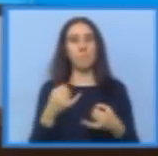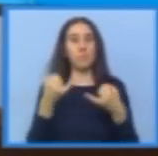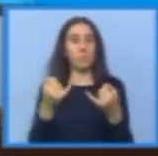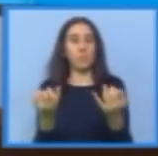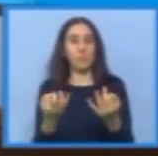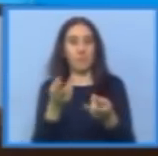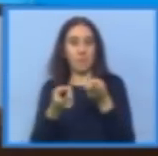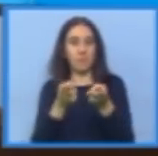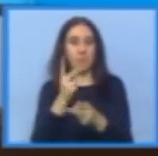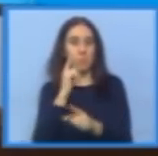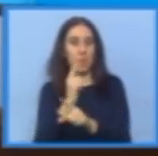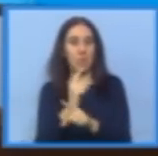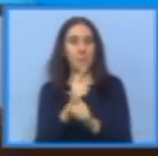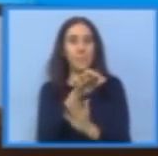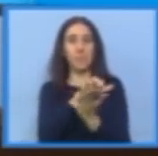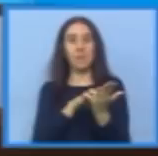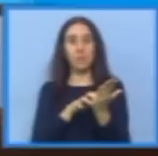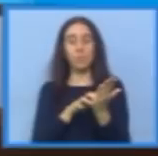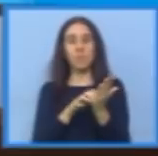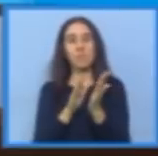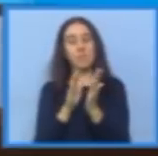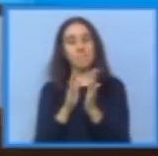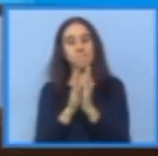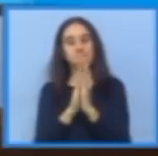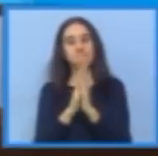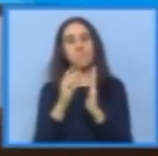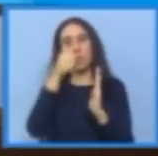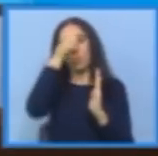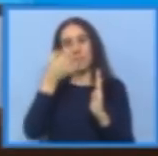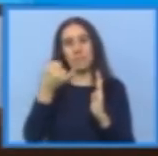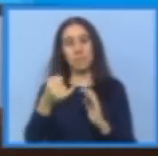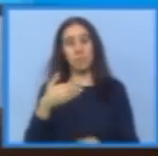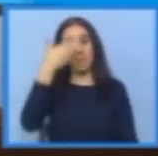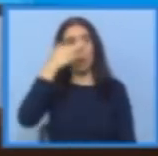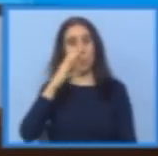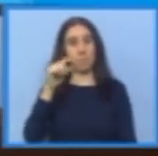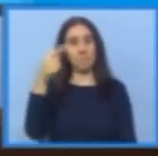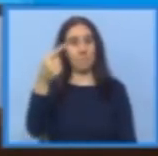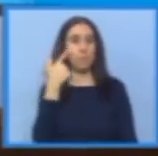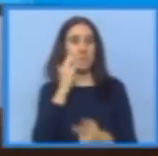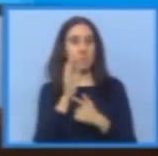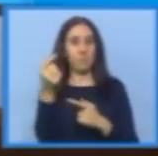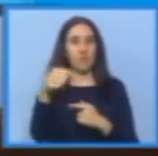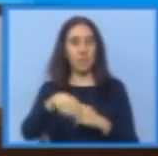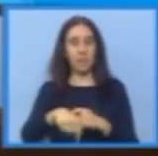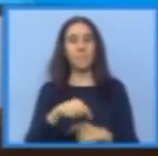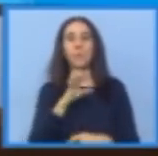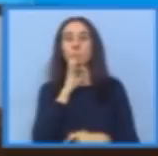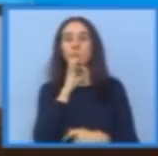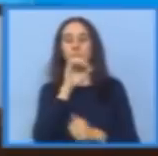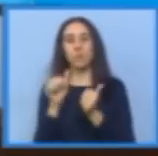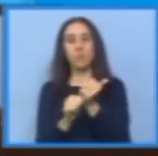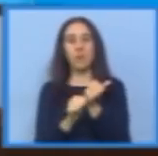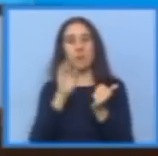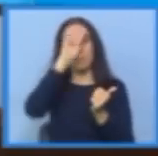também analisarmos os textos da liturgia do domingo seguinte. De hoje a 8 dias, por exemplo, estará aqui o Bispo Auxiliar de